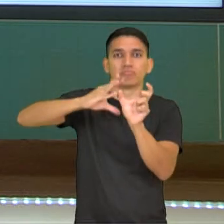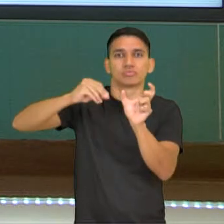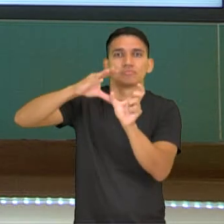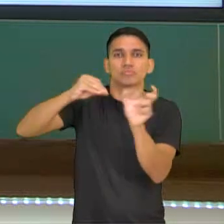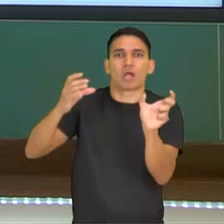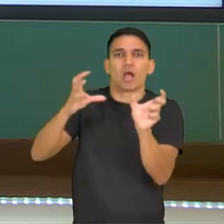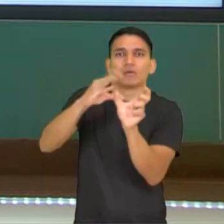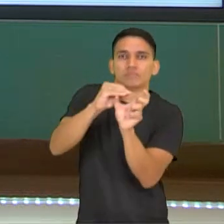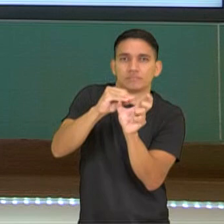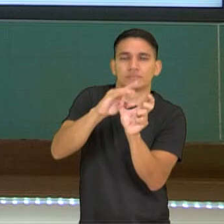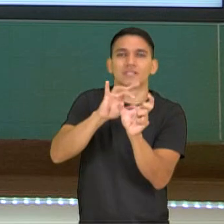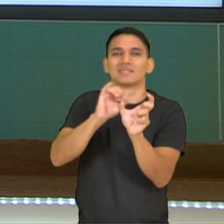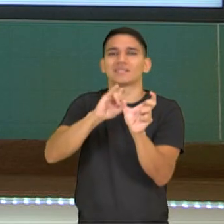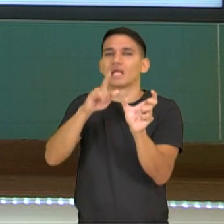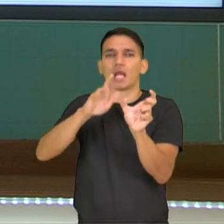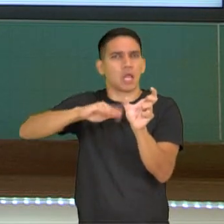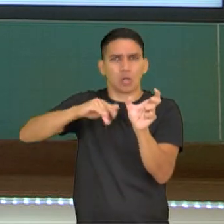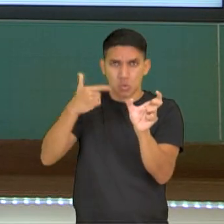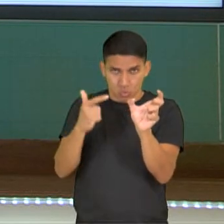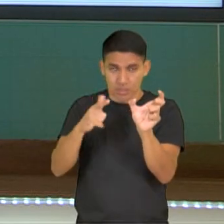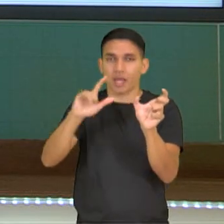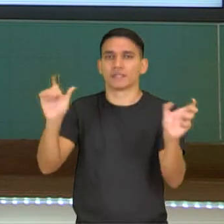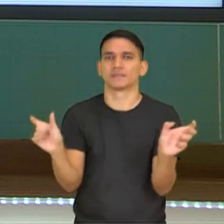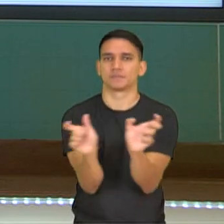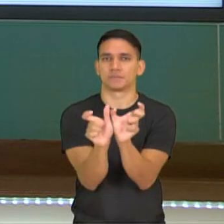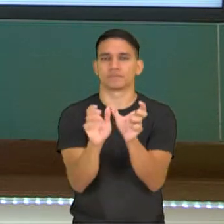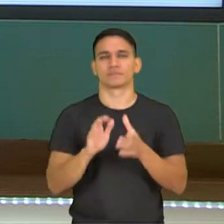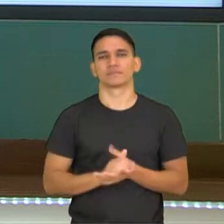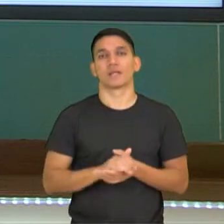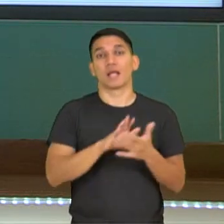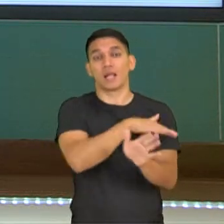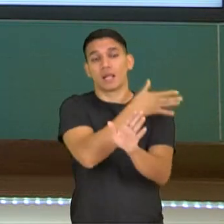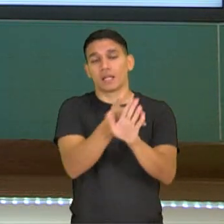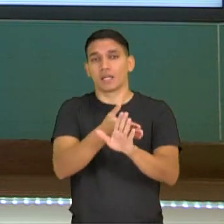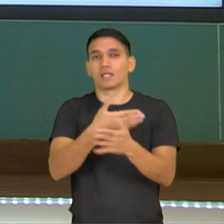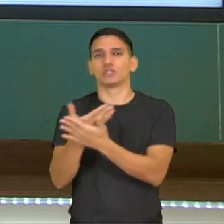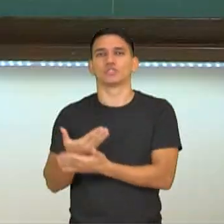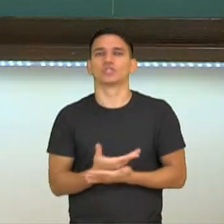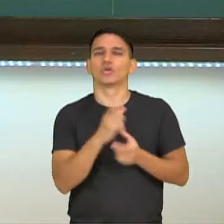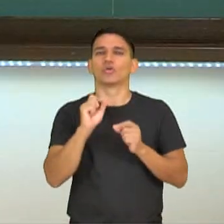omite, justaposição, né? Então, nessa aula nós estudamos aí a